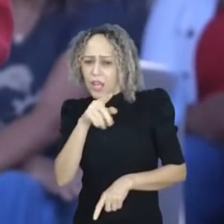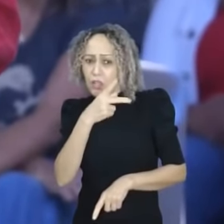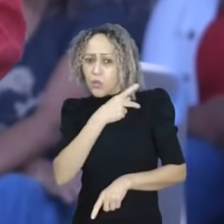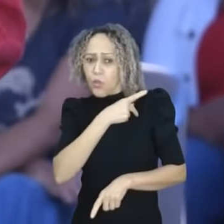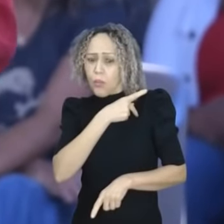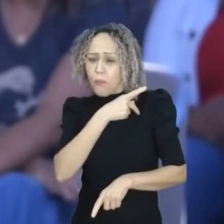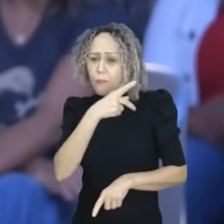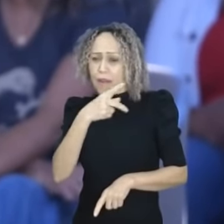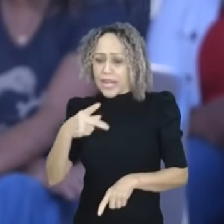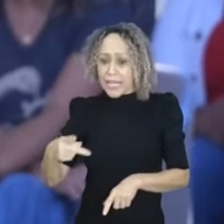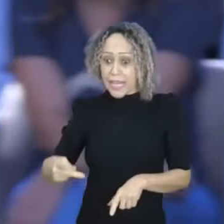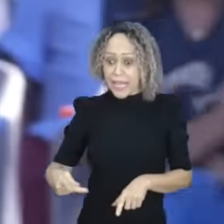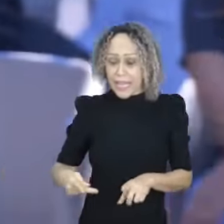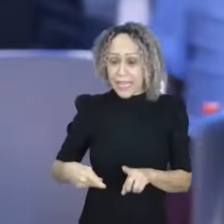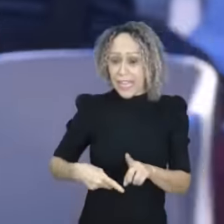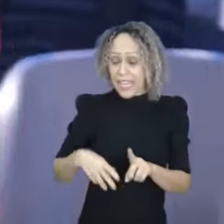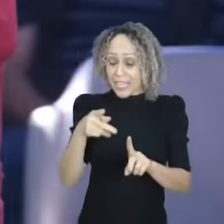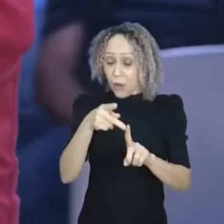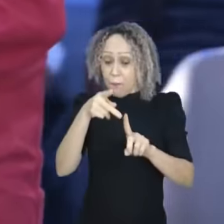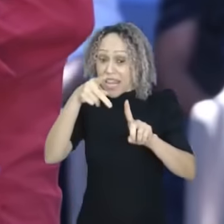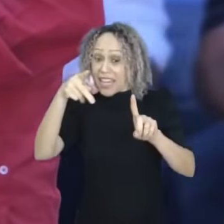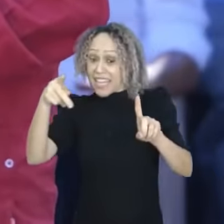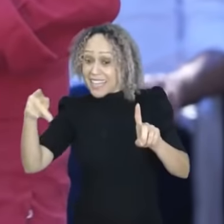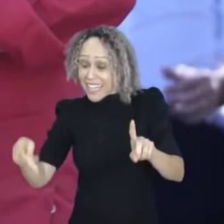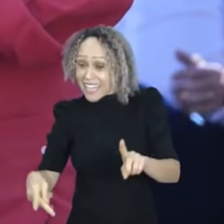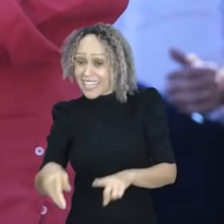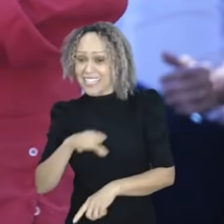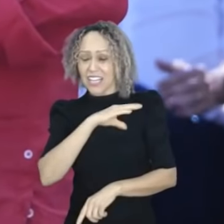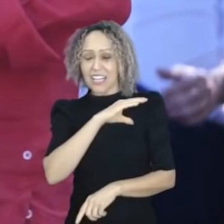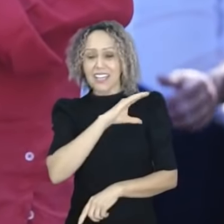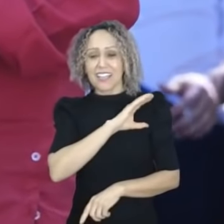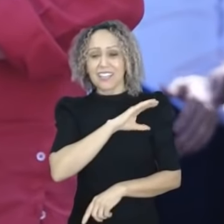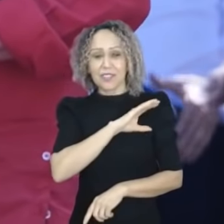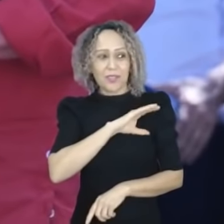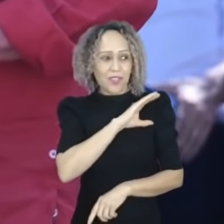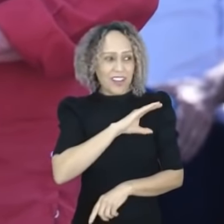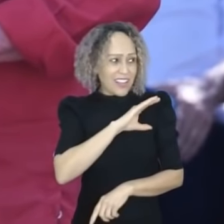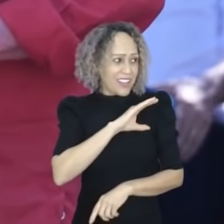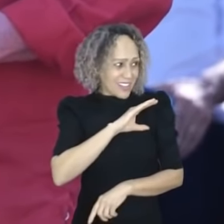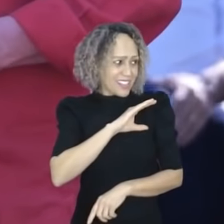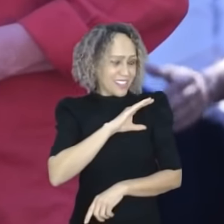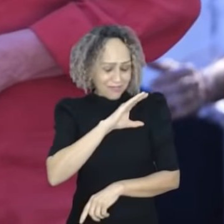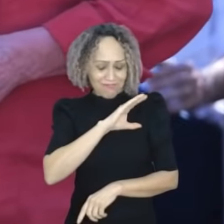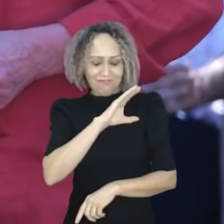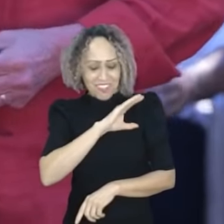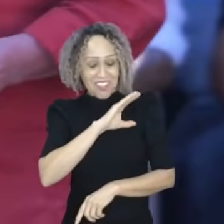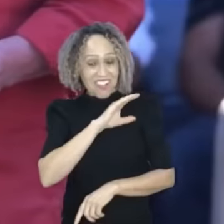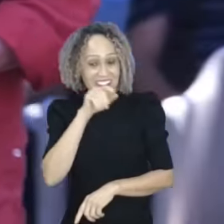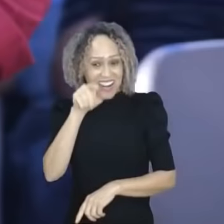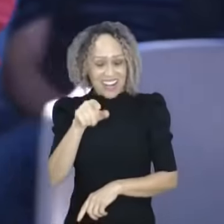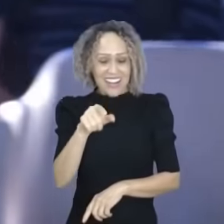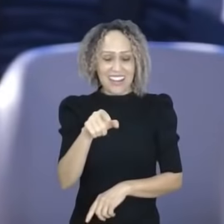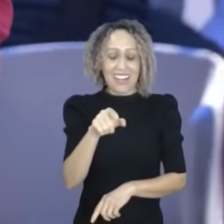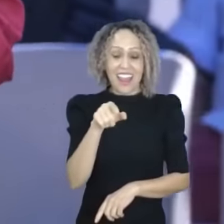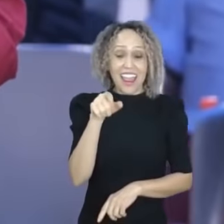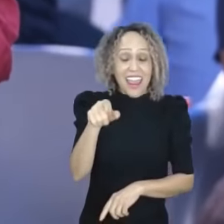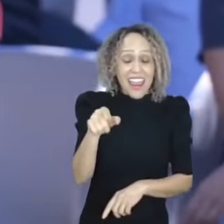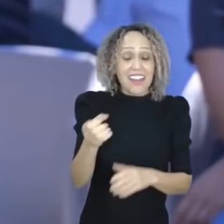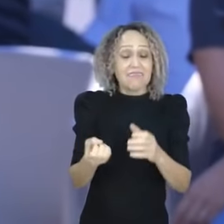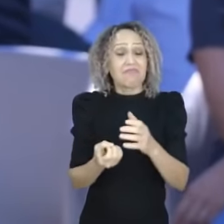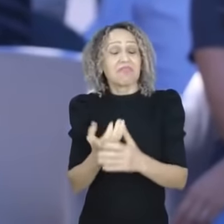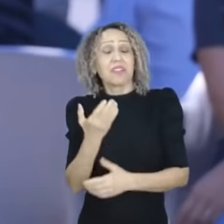o companheiro que criou a democracia corintiana na época do Sota, do Casagrande, e esse